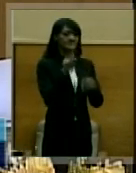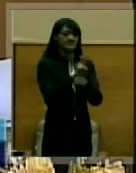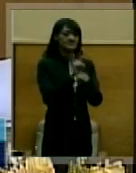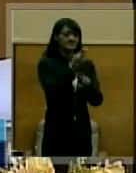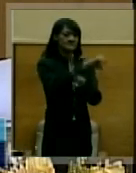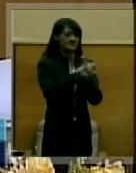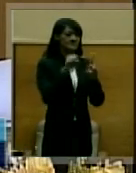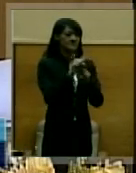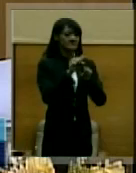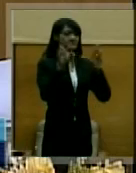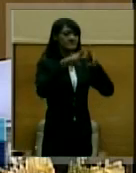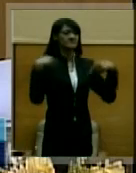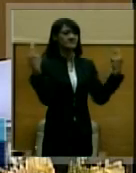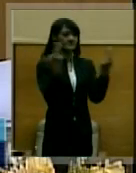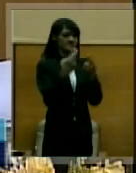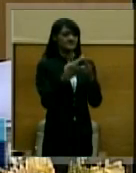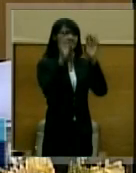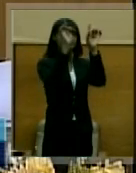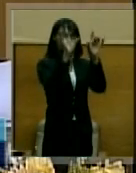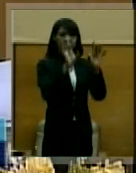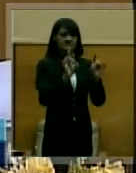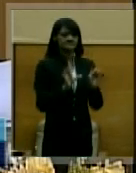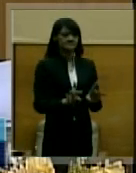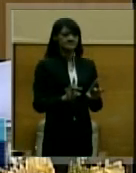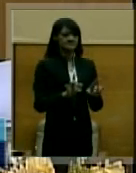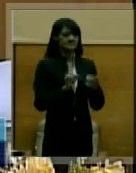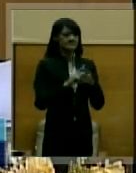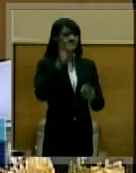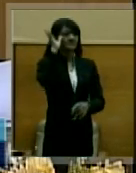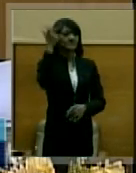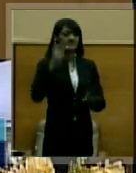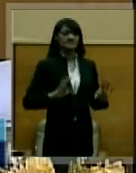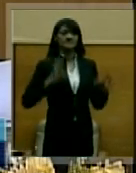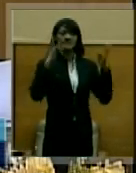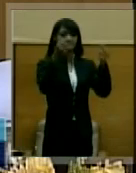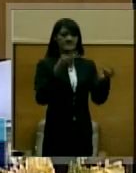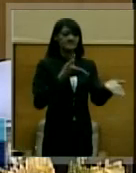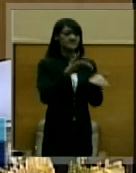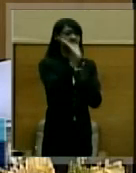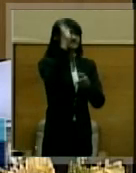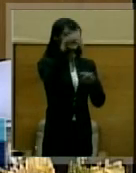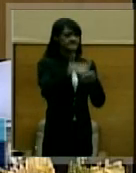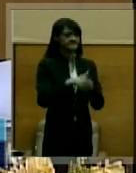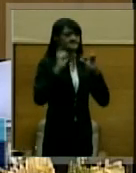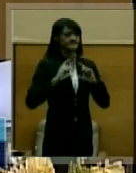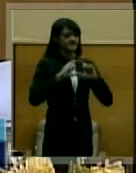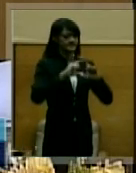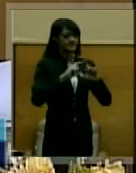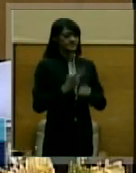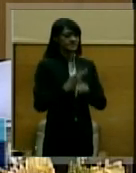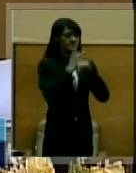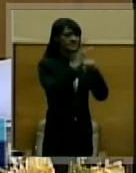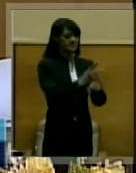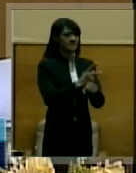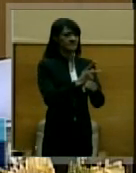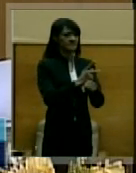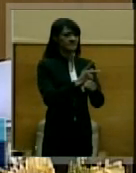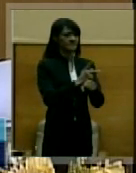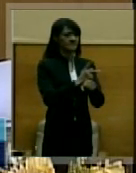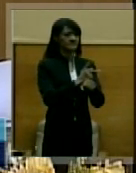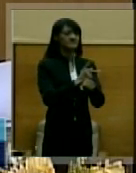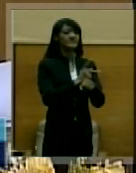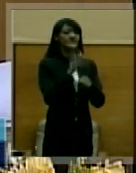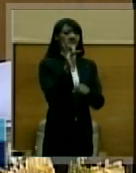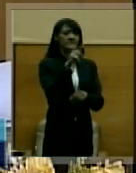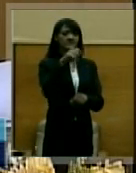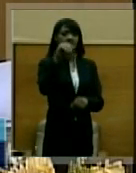Social, em reunião extraordinária, decide por unanimidade aprovar a concessão de Medalha do Mérito de Superação Flávio